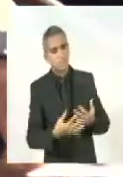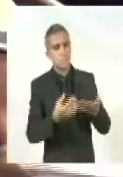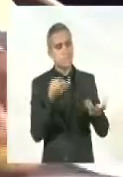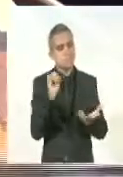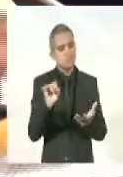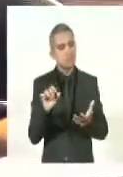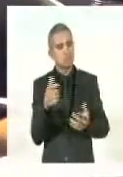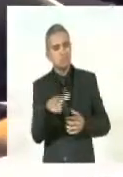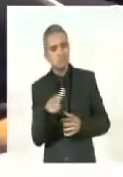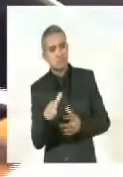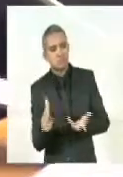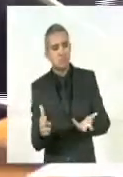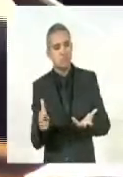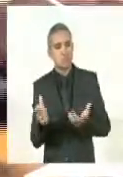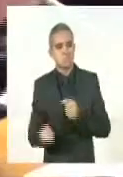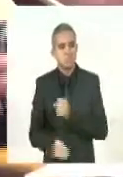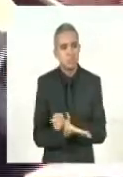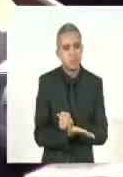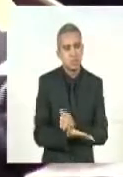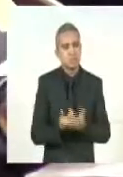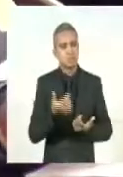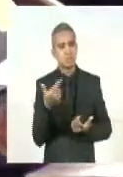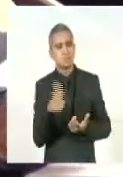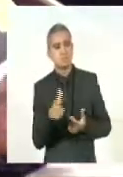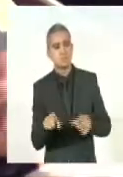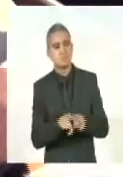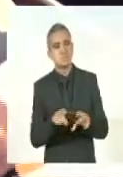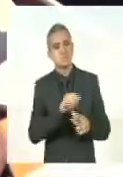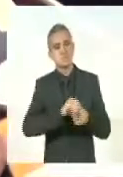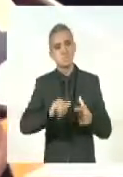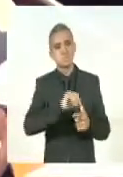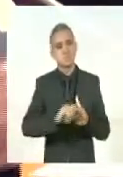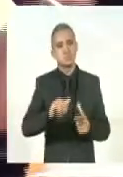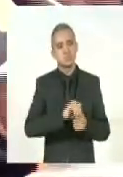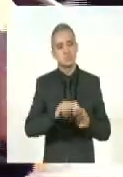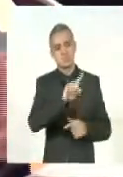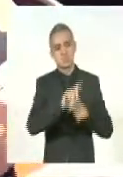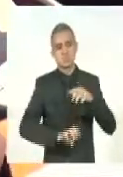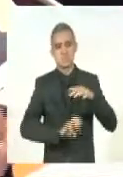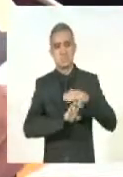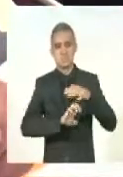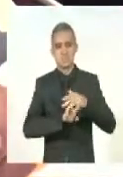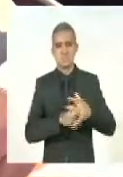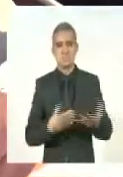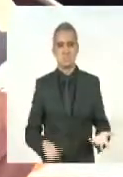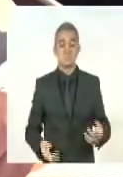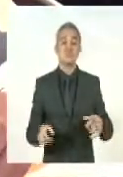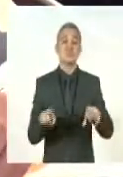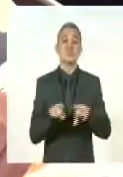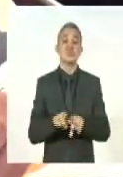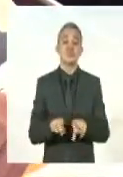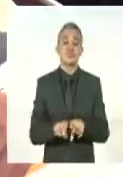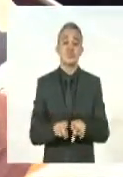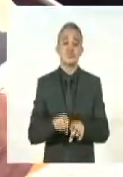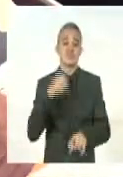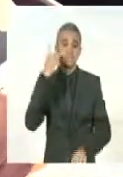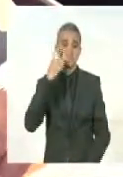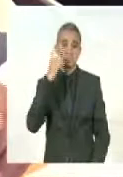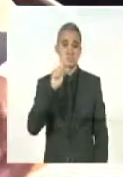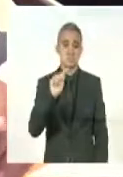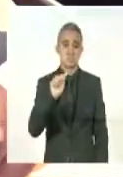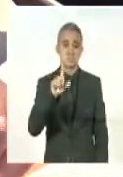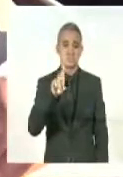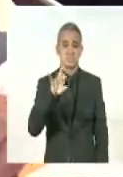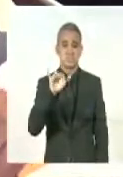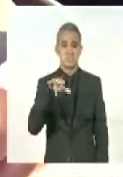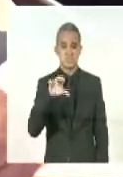que não houve favorecimento a essa empresa. Da mesma forma, deputado Adriano,